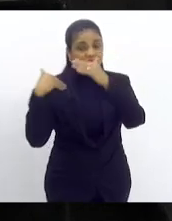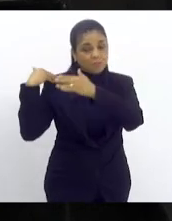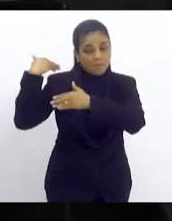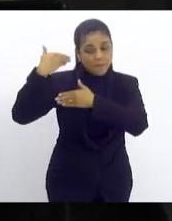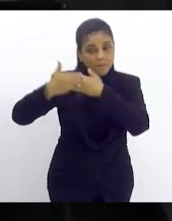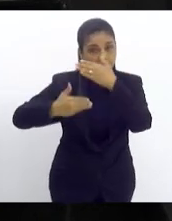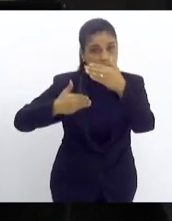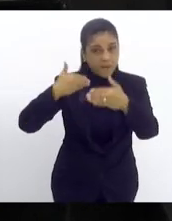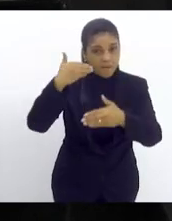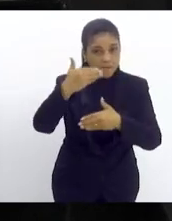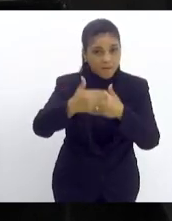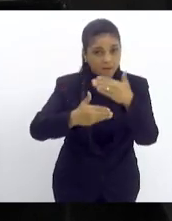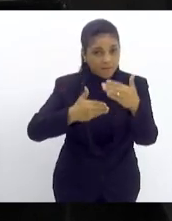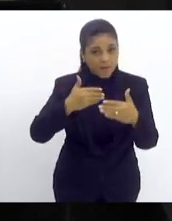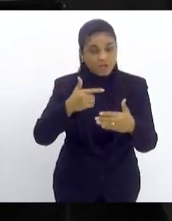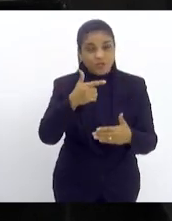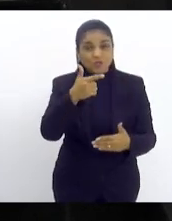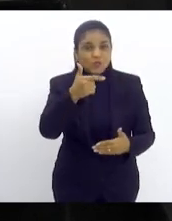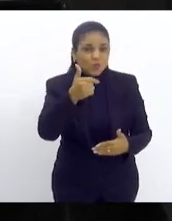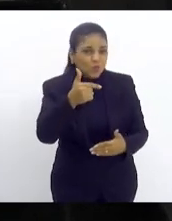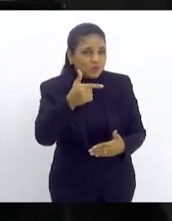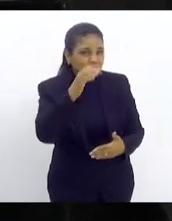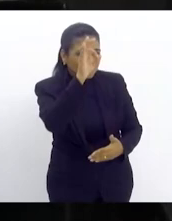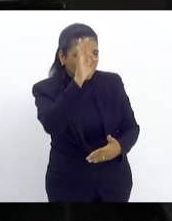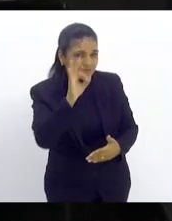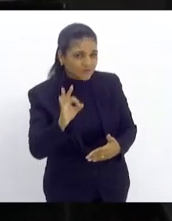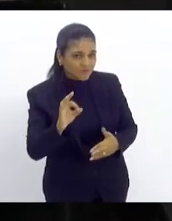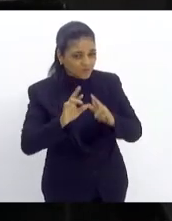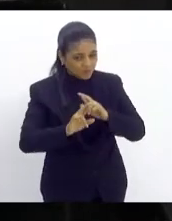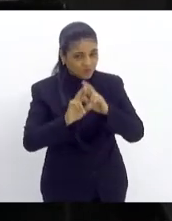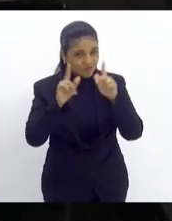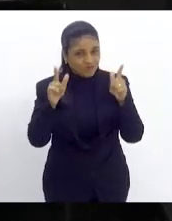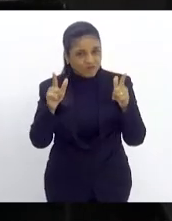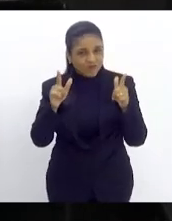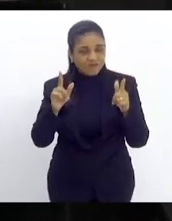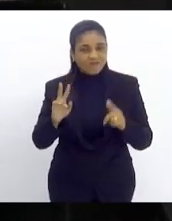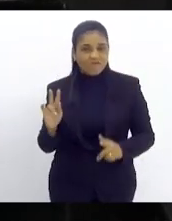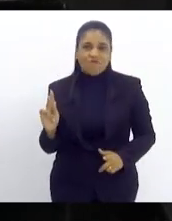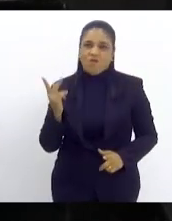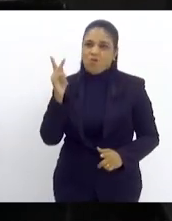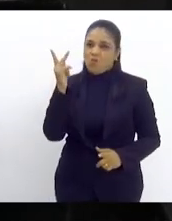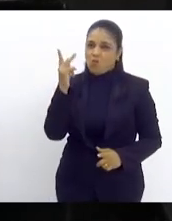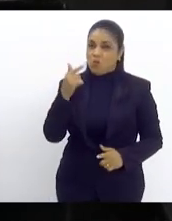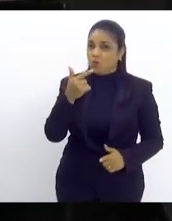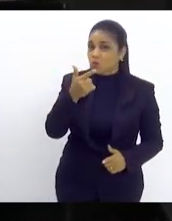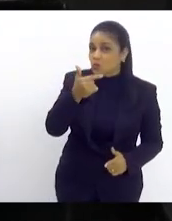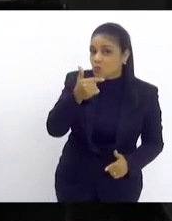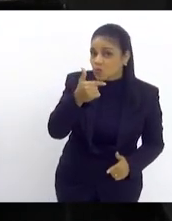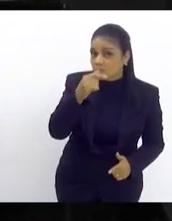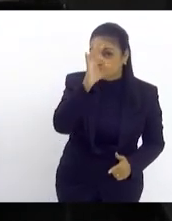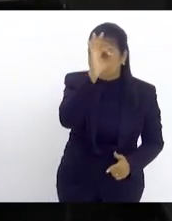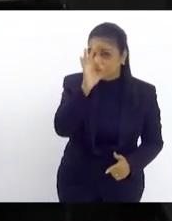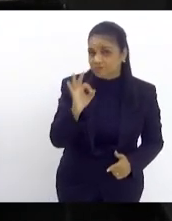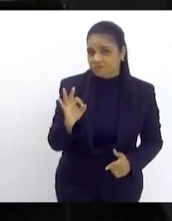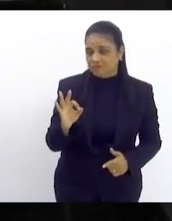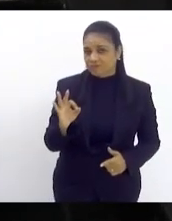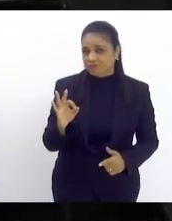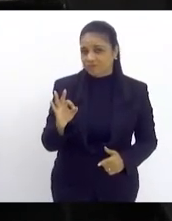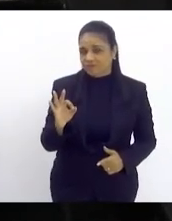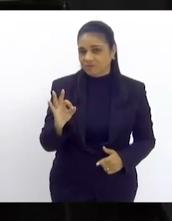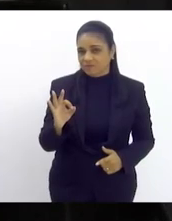deve haver o interstício de 12% uma diferença de valores de 12% ora